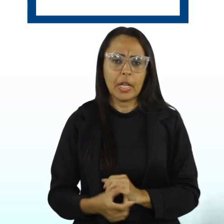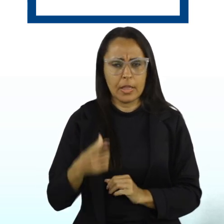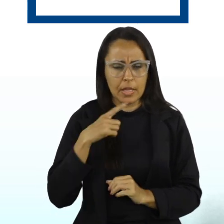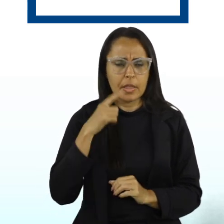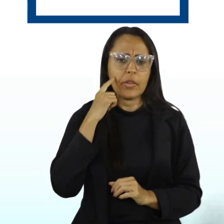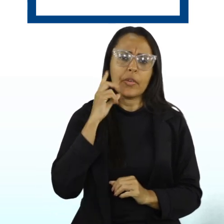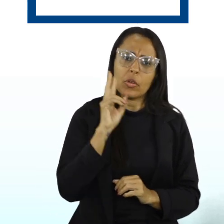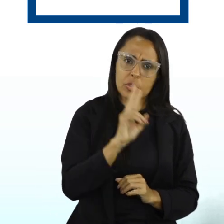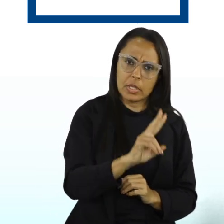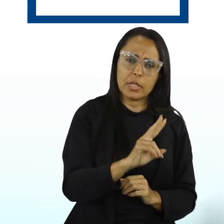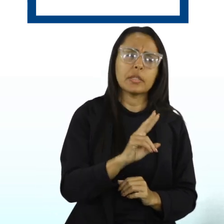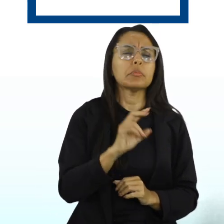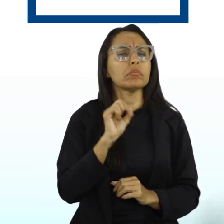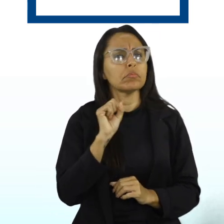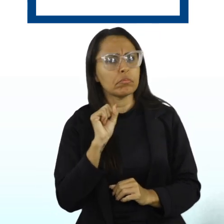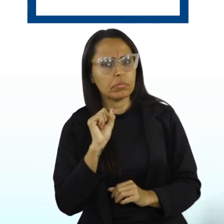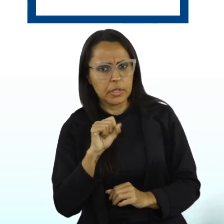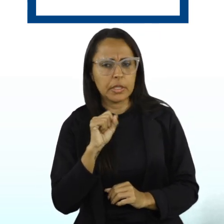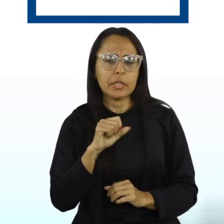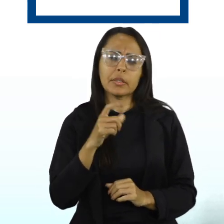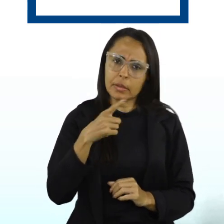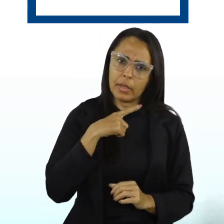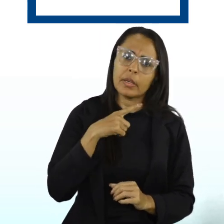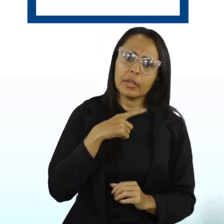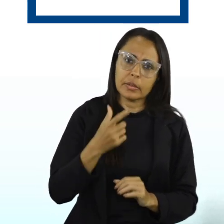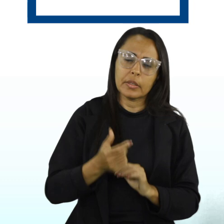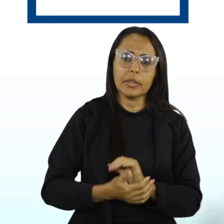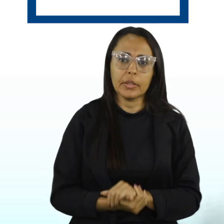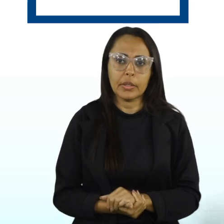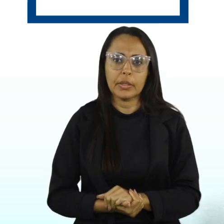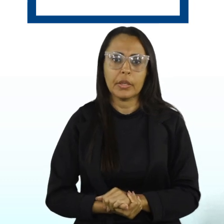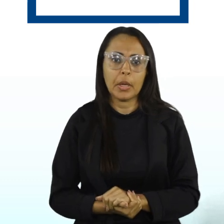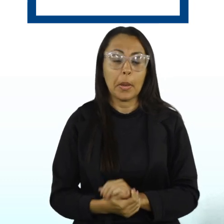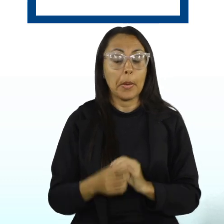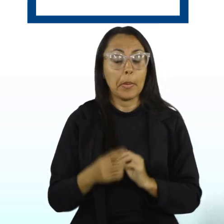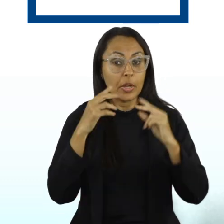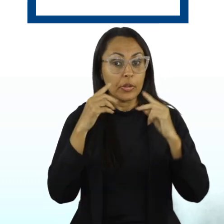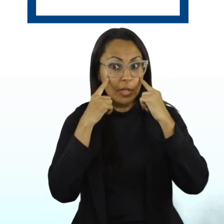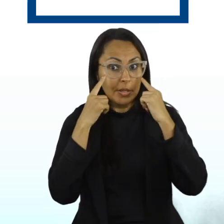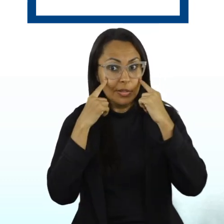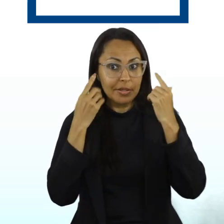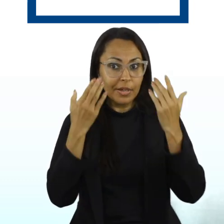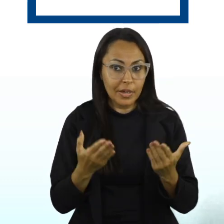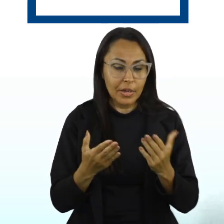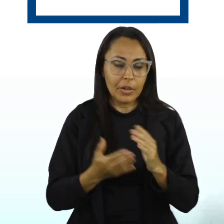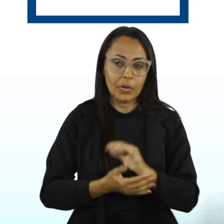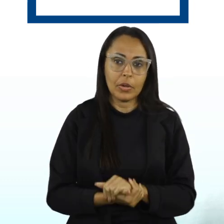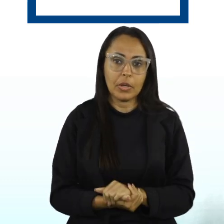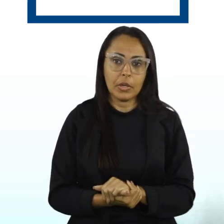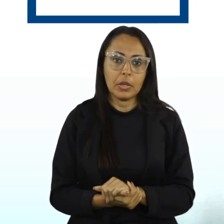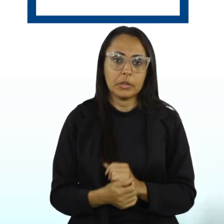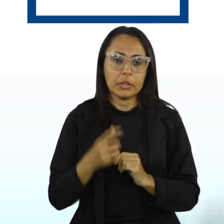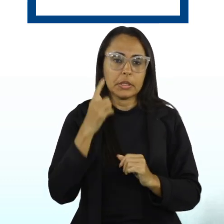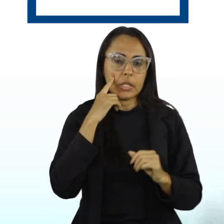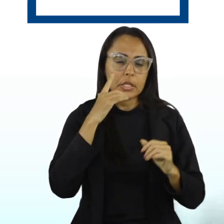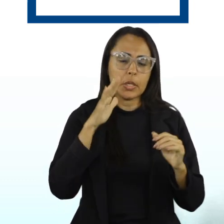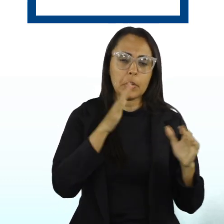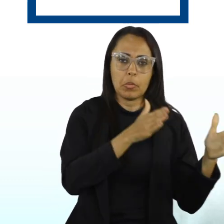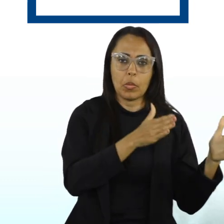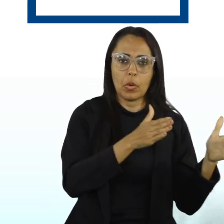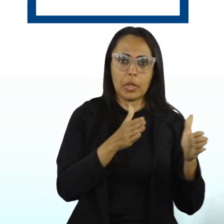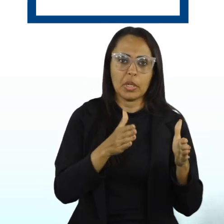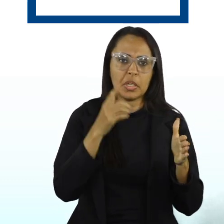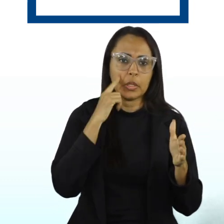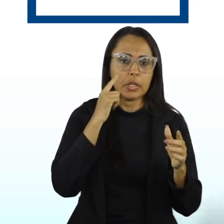tem velocidade? Ó, fala sério. Aí você deve ter, tem sim. Opa, mequetrefe, presta atenção, presta atenção. Nesse momento existe